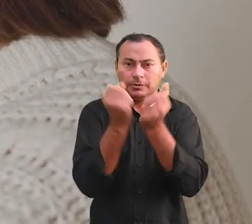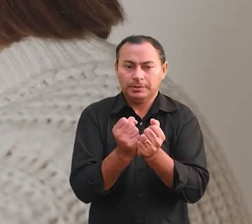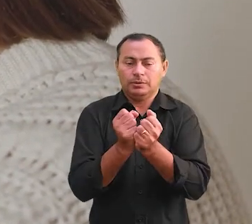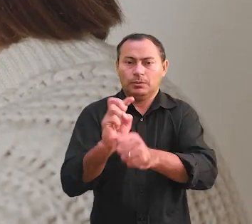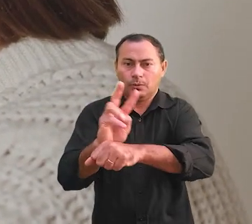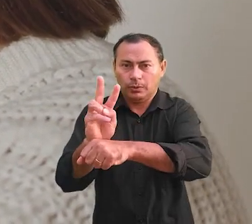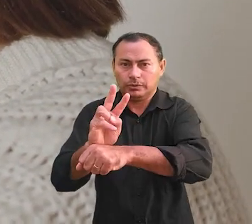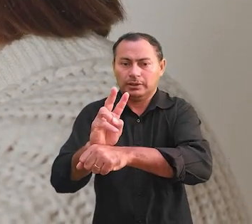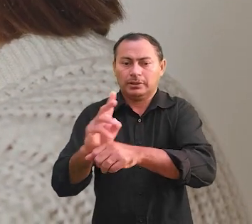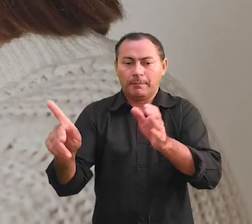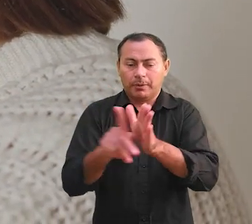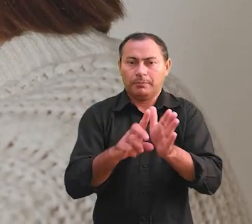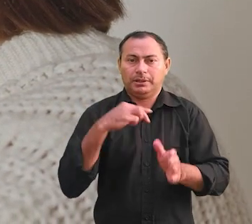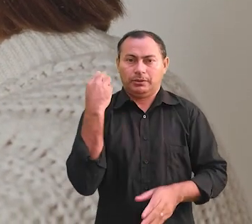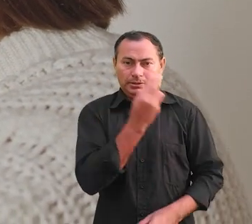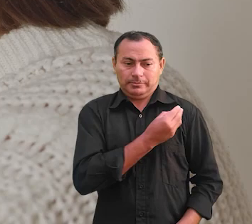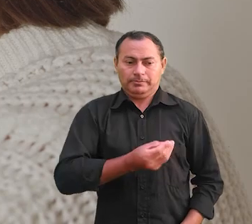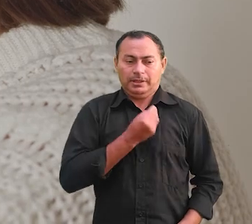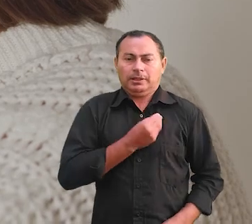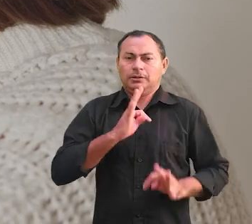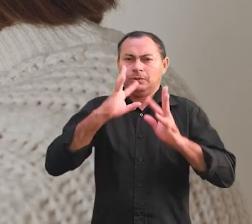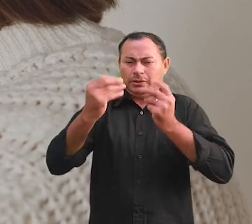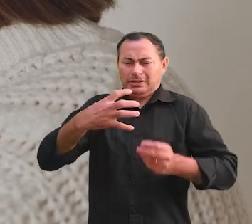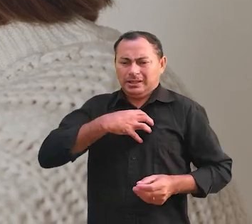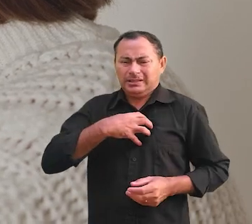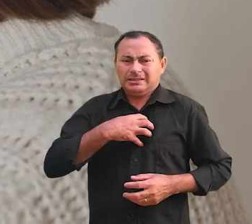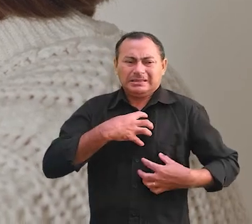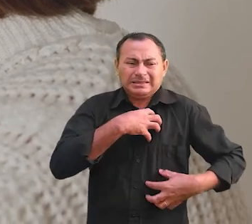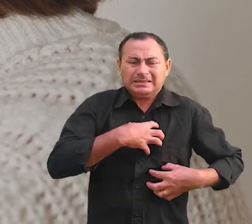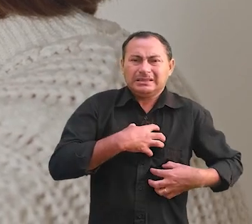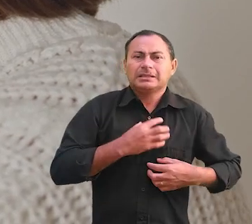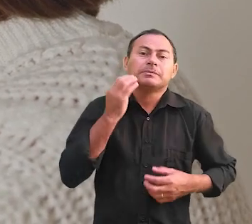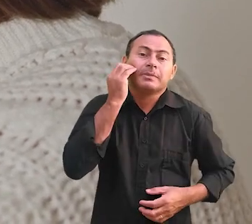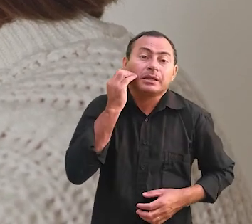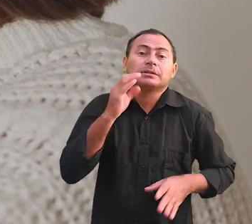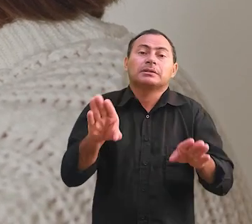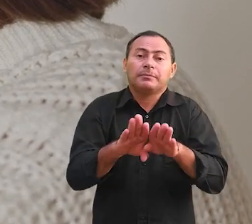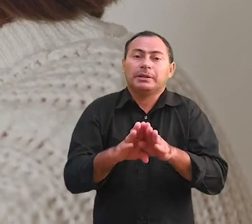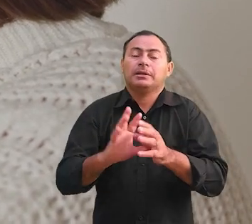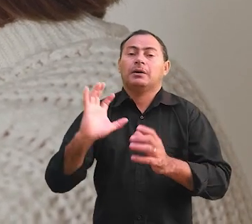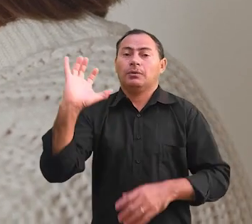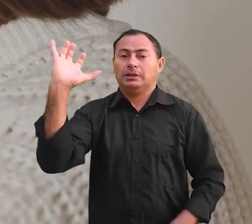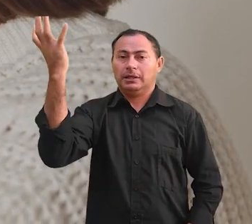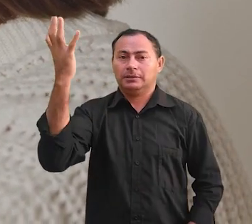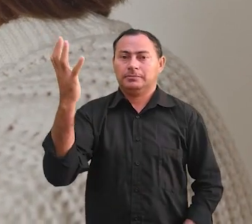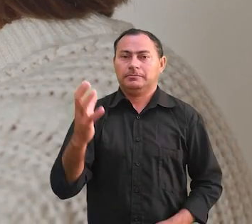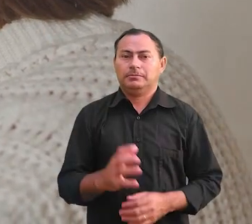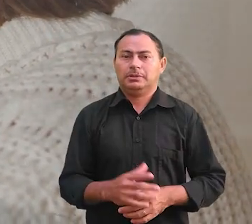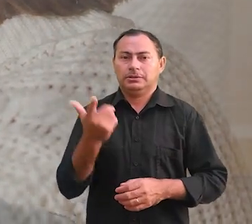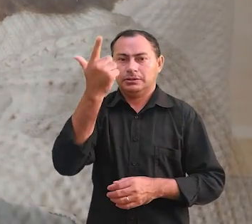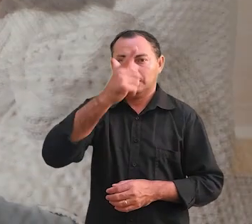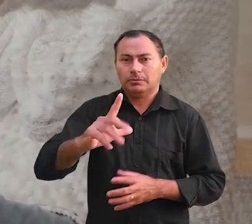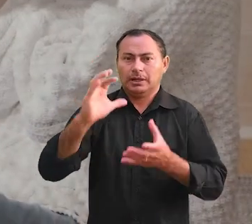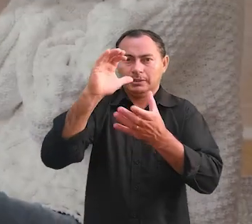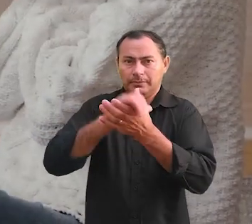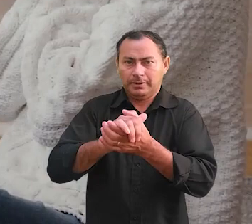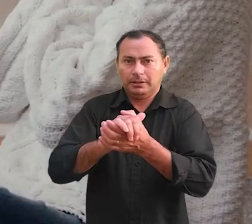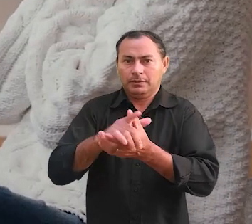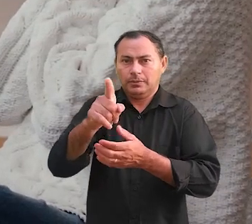Jesus para assumir o controle da própria vida todos aqueles sentimentos e Sensações dessa experiência também acontecem